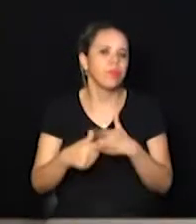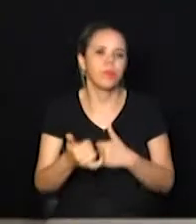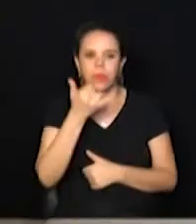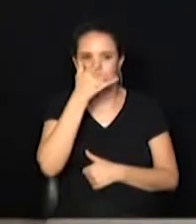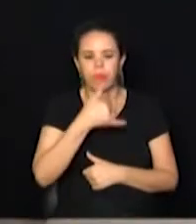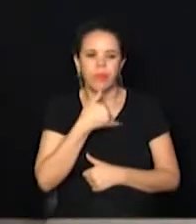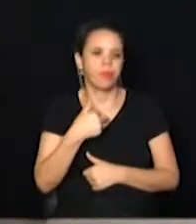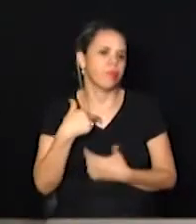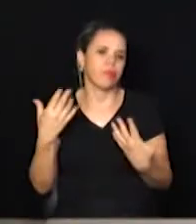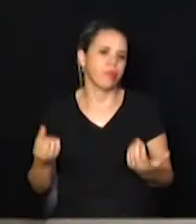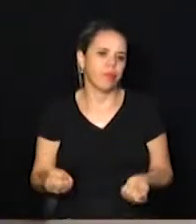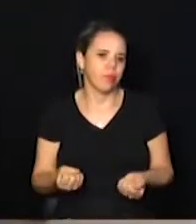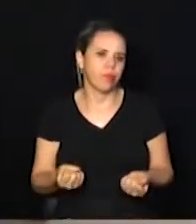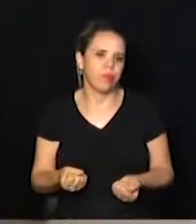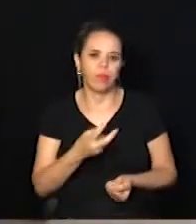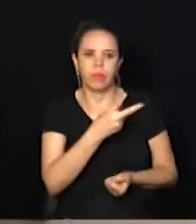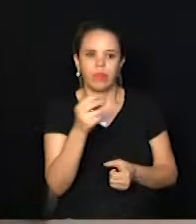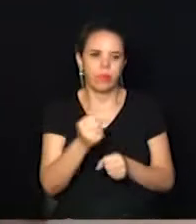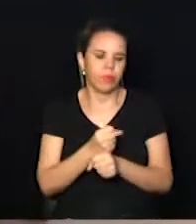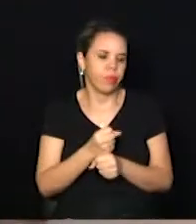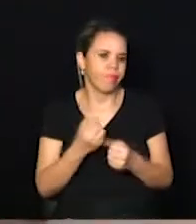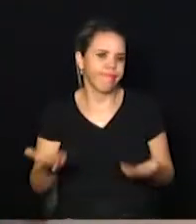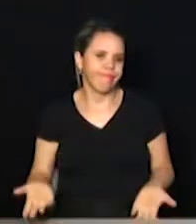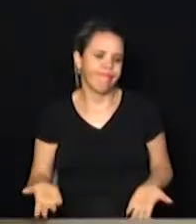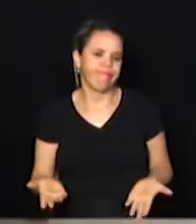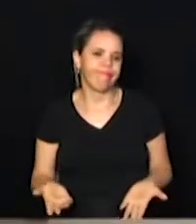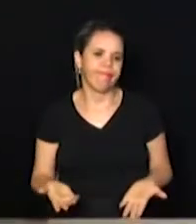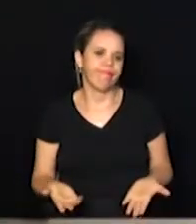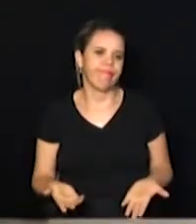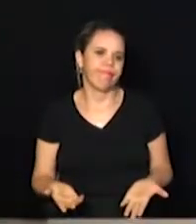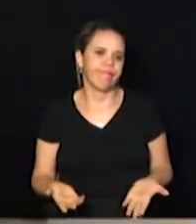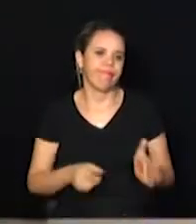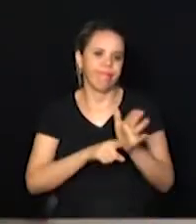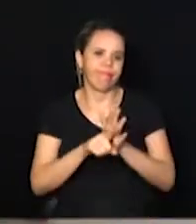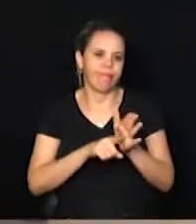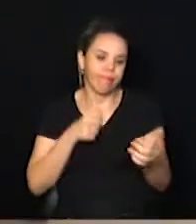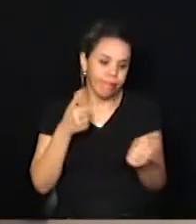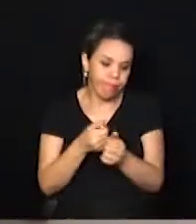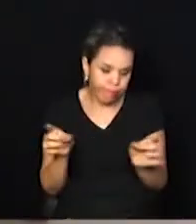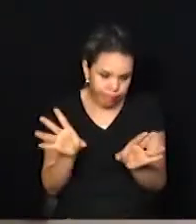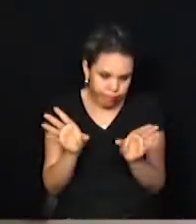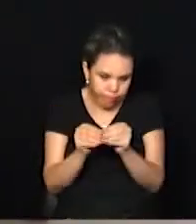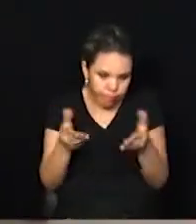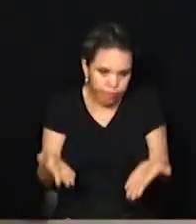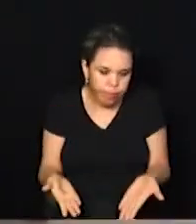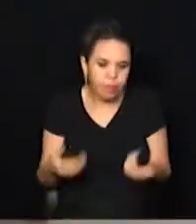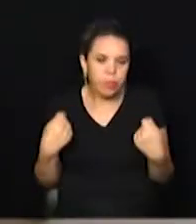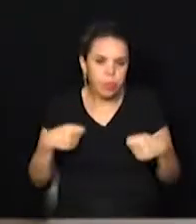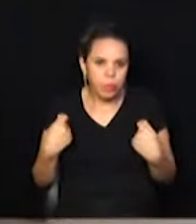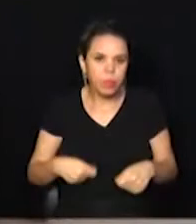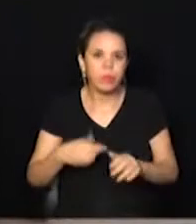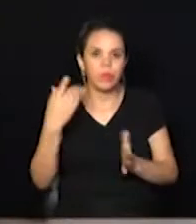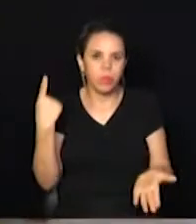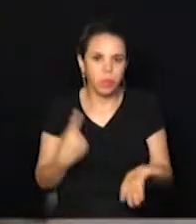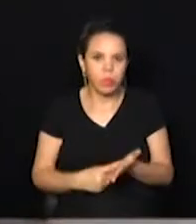dá para deixar impune, né? São 20 anos, a prescrição está próxima, mas a gente precisa do compromisso